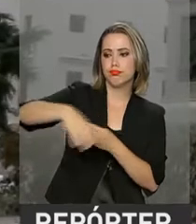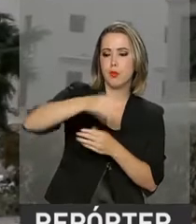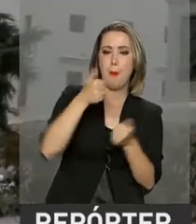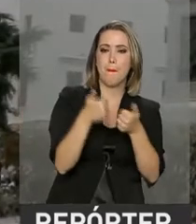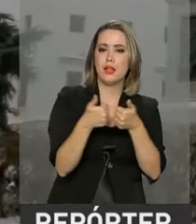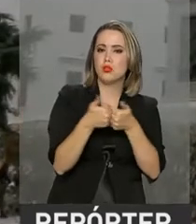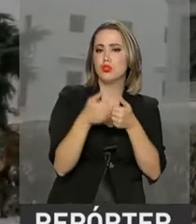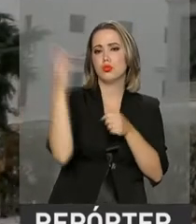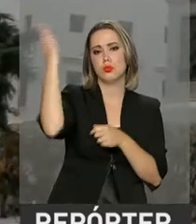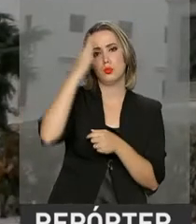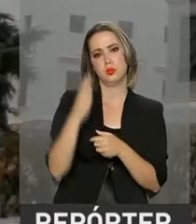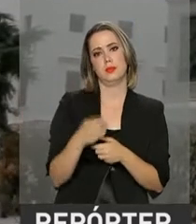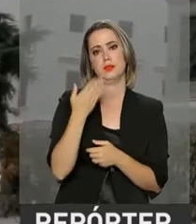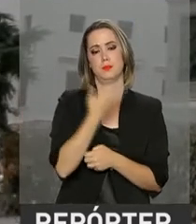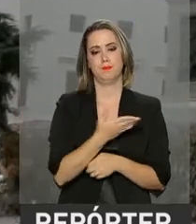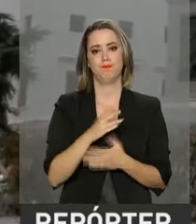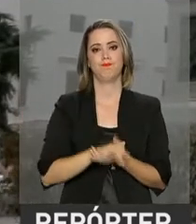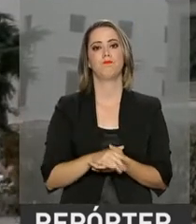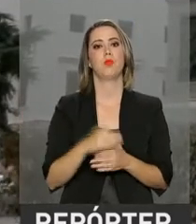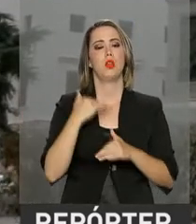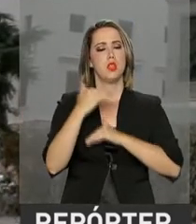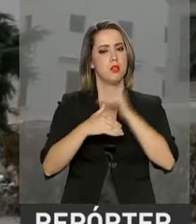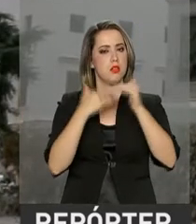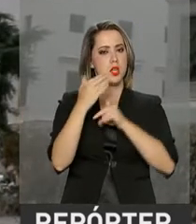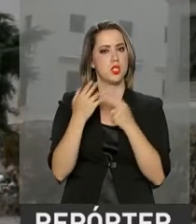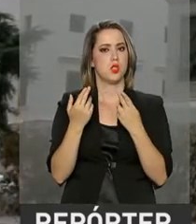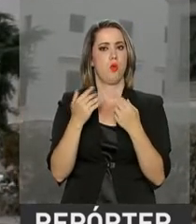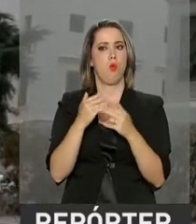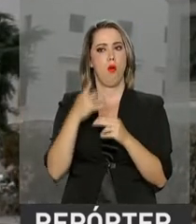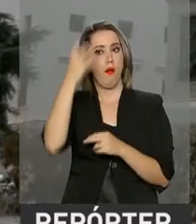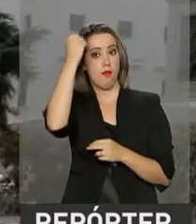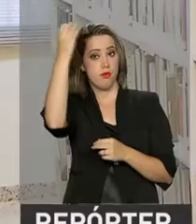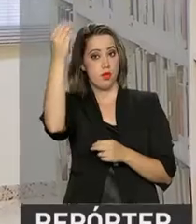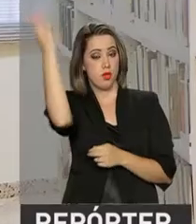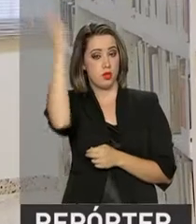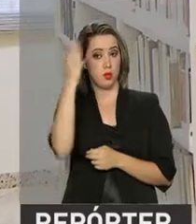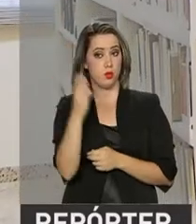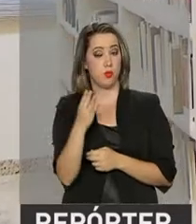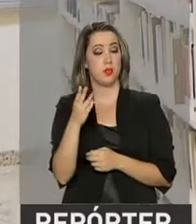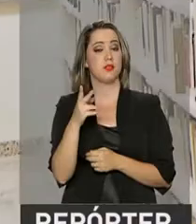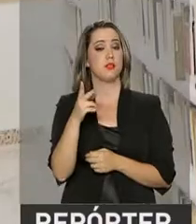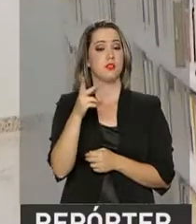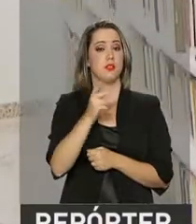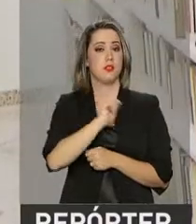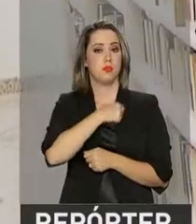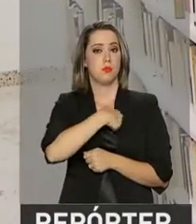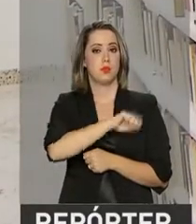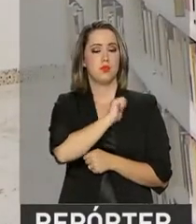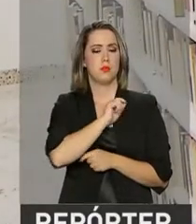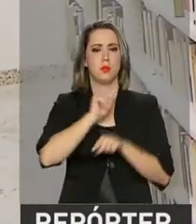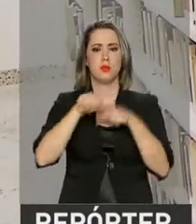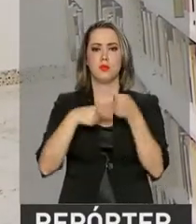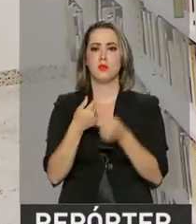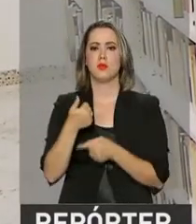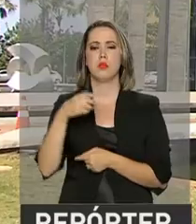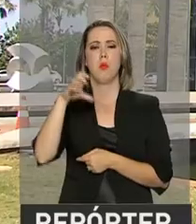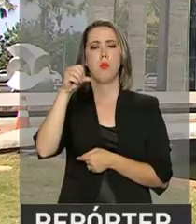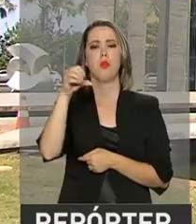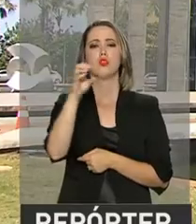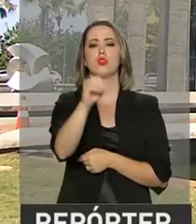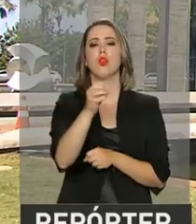interesse pela língua cresce junto com a ida de brasileiros para espanha especialmente a partir da década de 1990